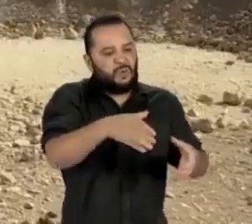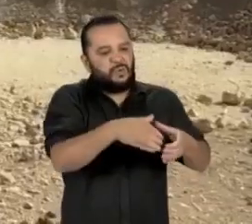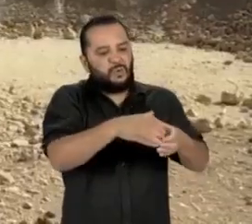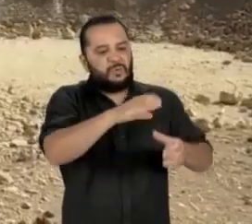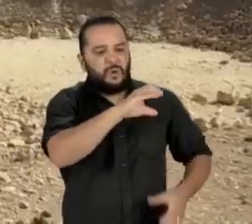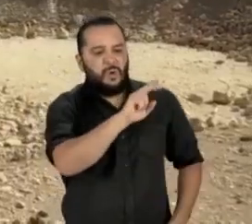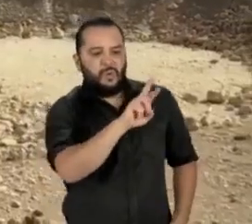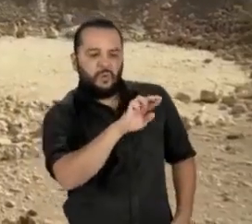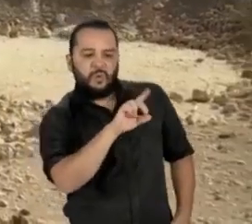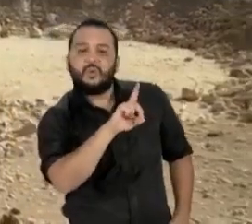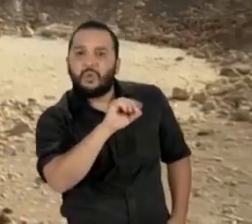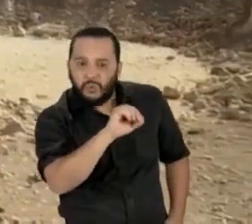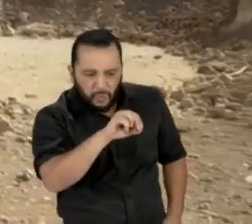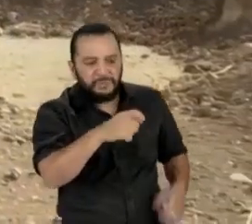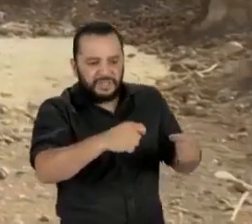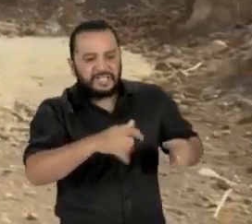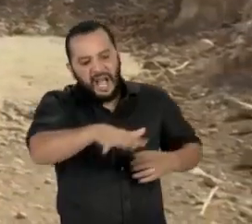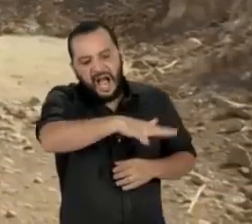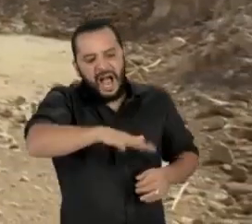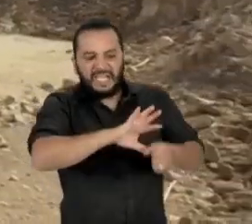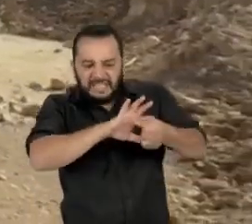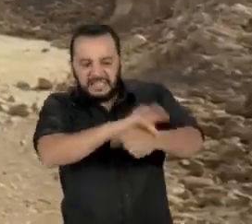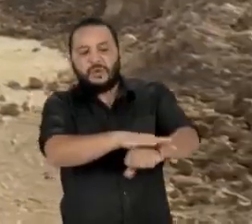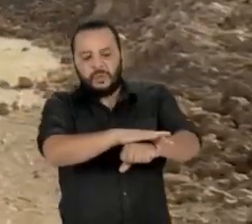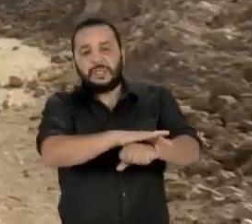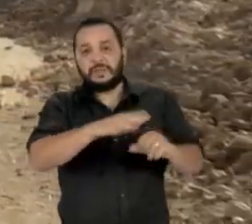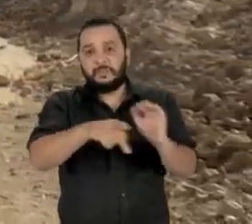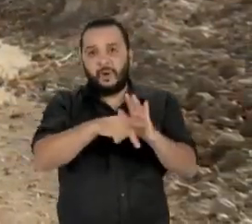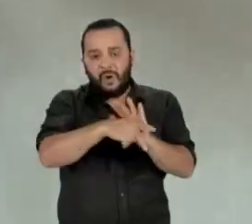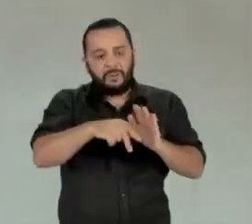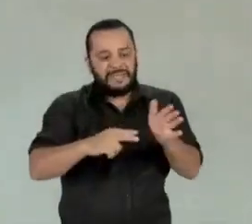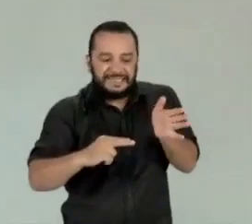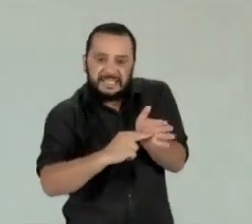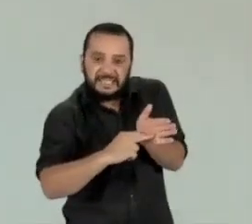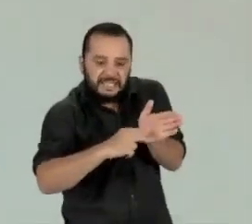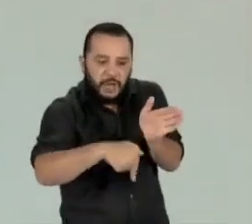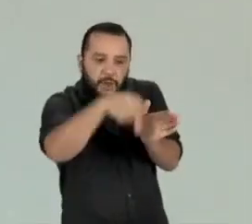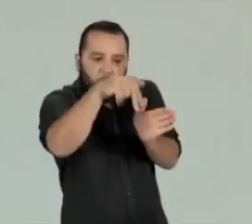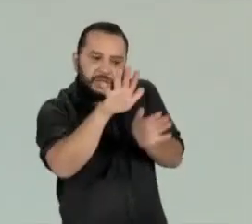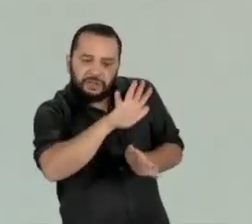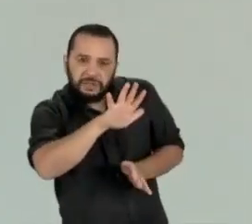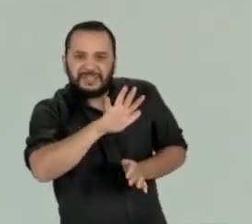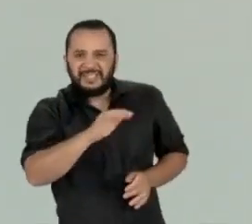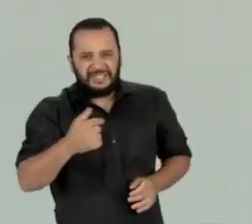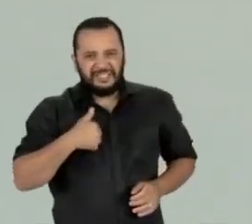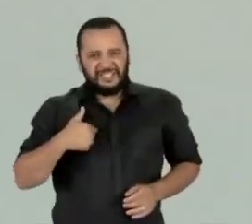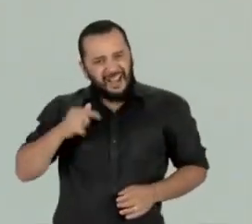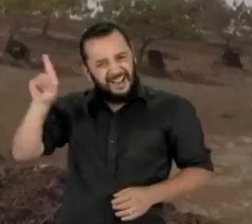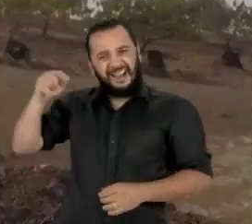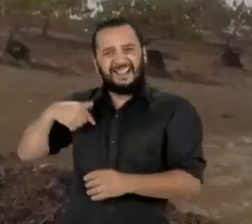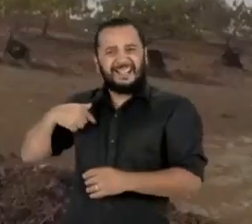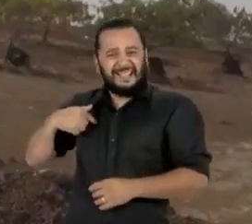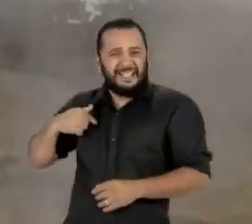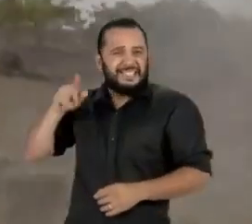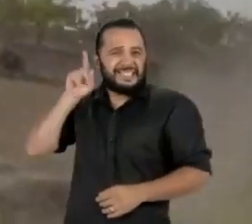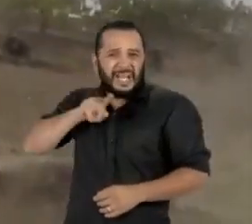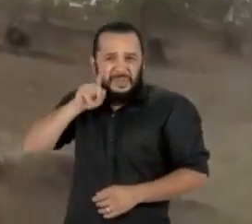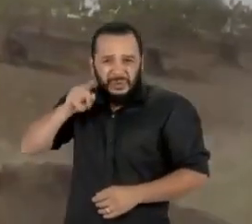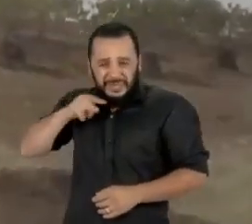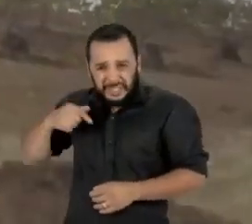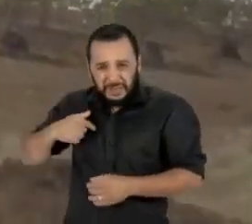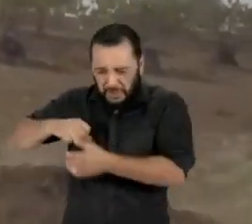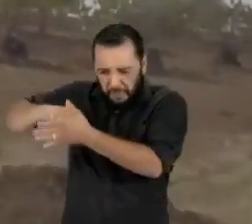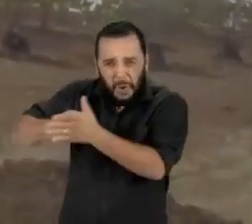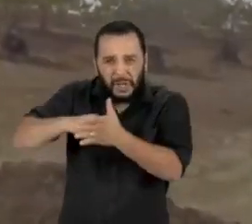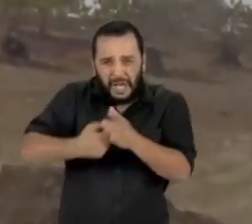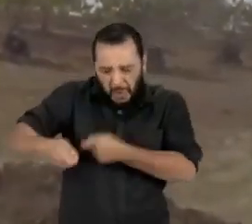quando for criada uma zona de segurança no norte da Síria e afirmou não ter receio das sanções econômicas aplicadas pelos Estados